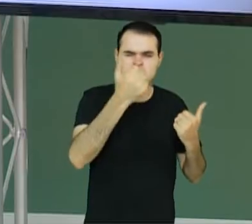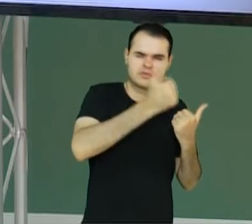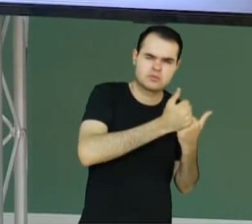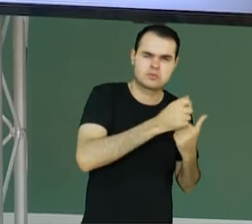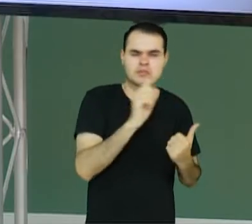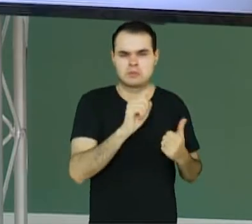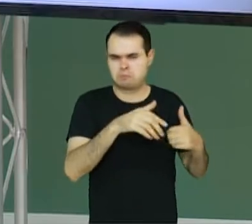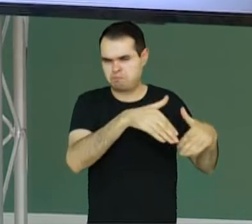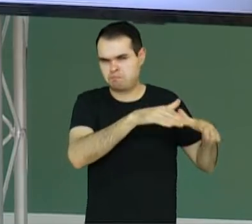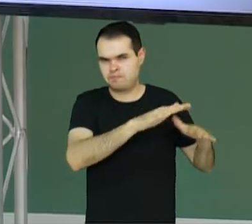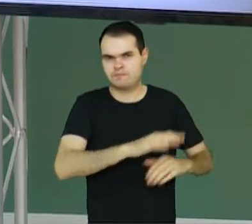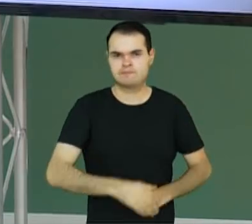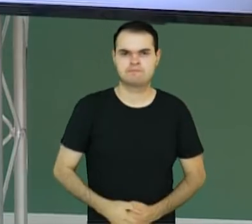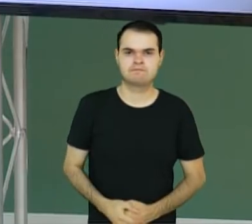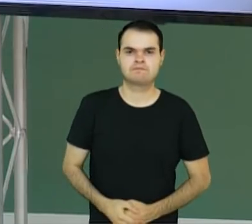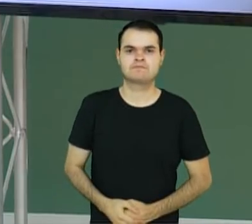não.